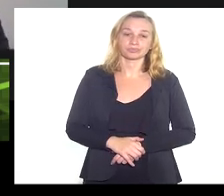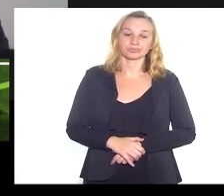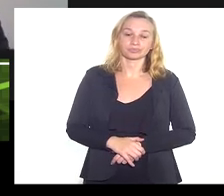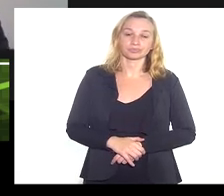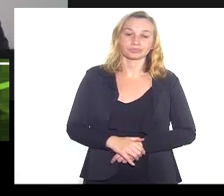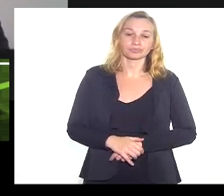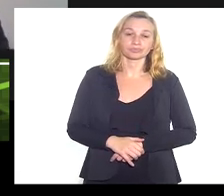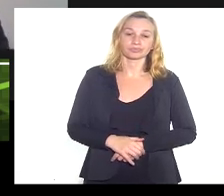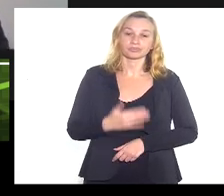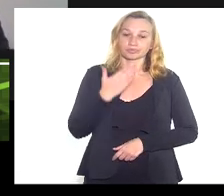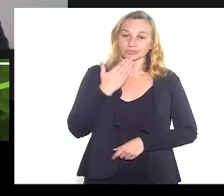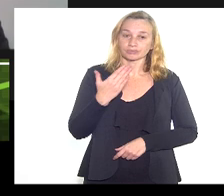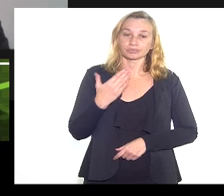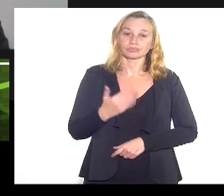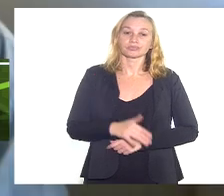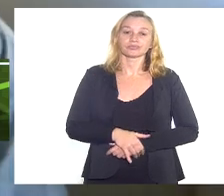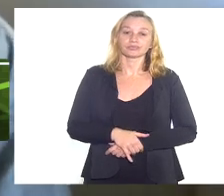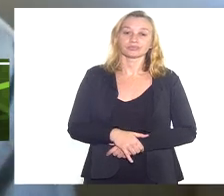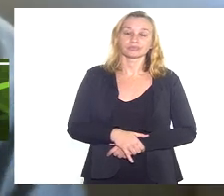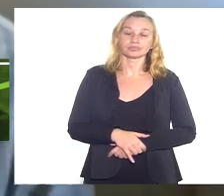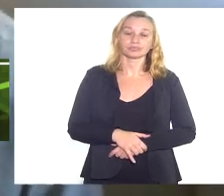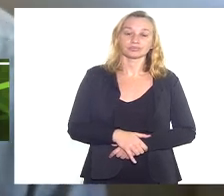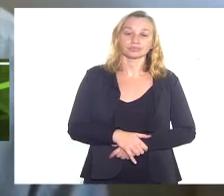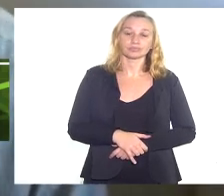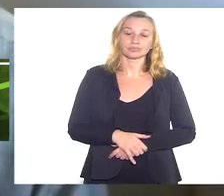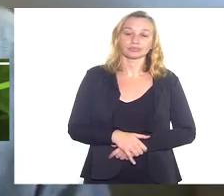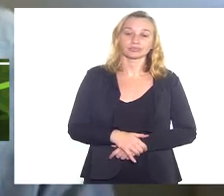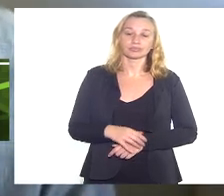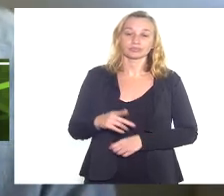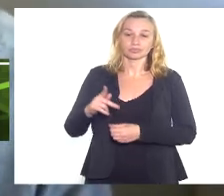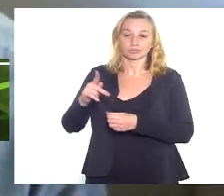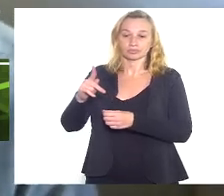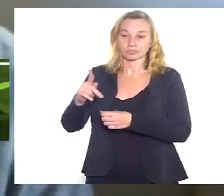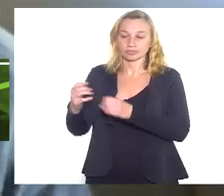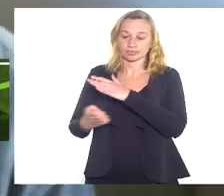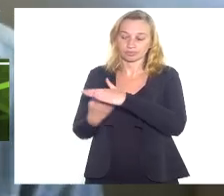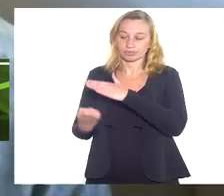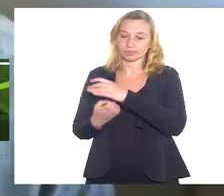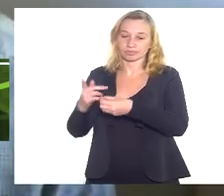pedir a contribuição tanto da Petrobras,